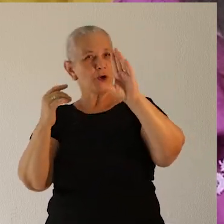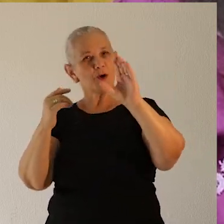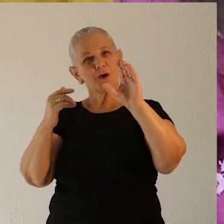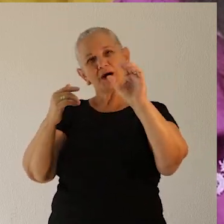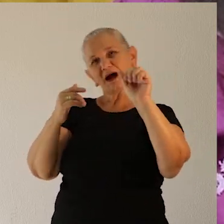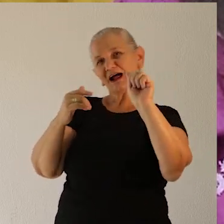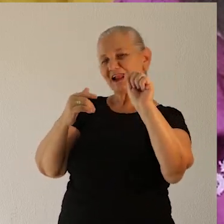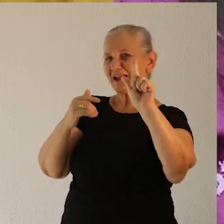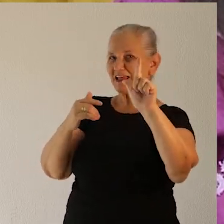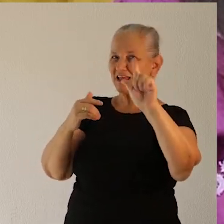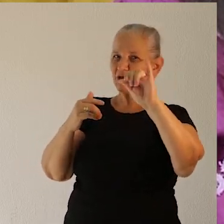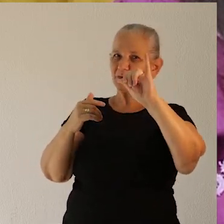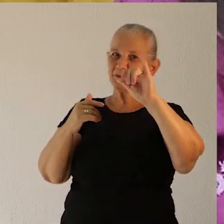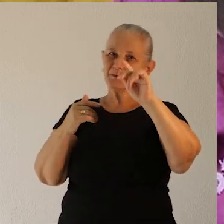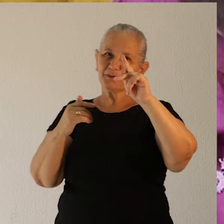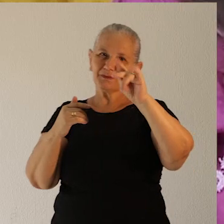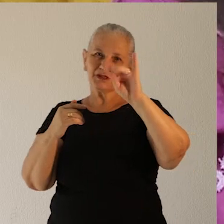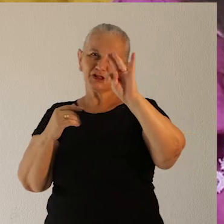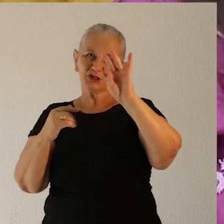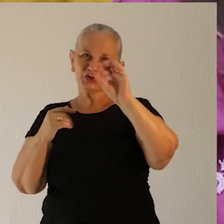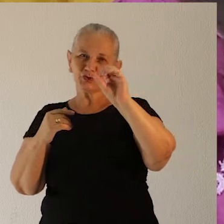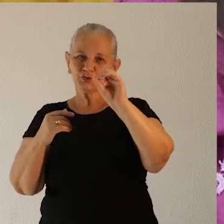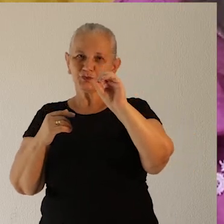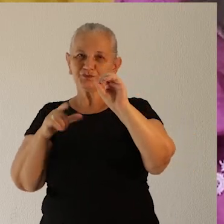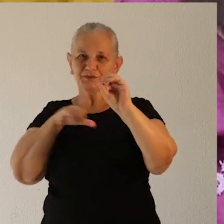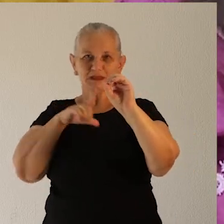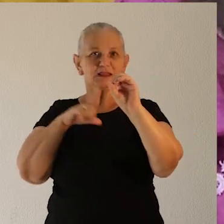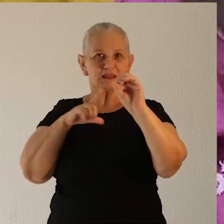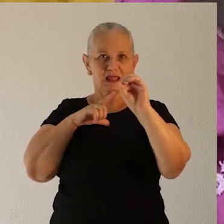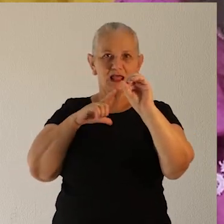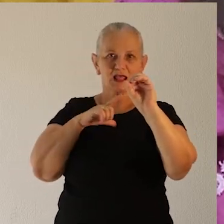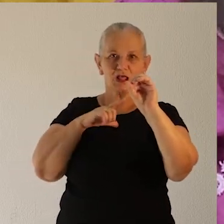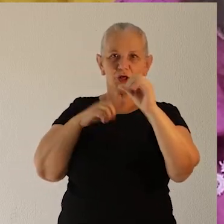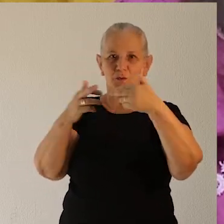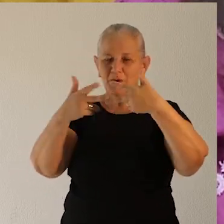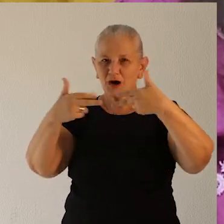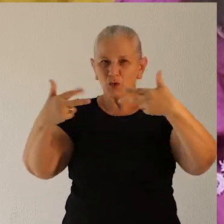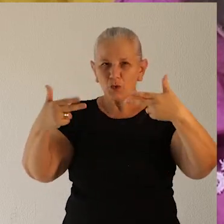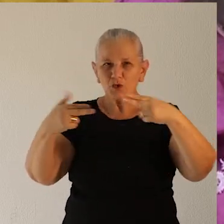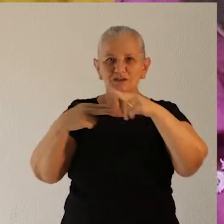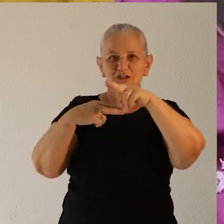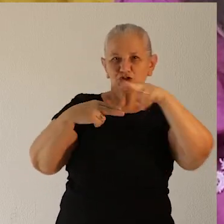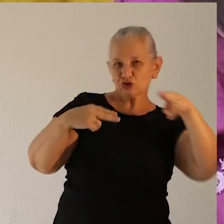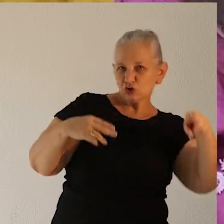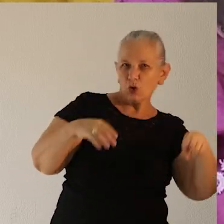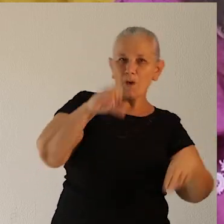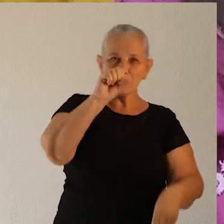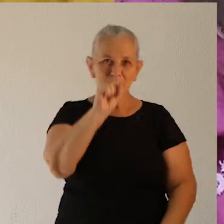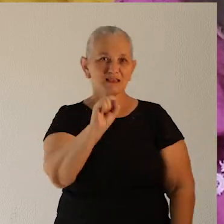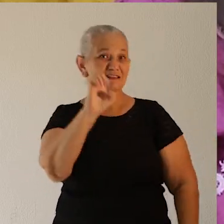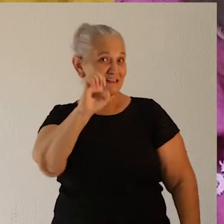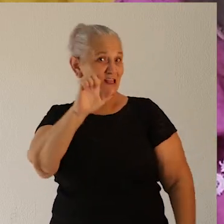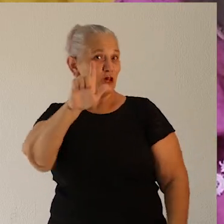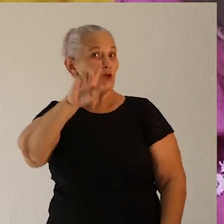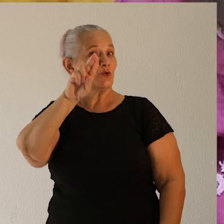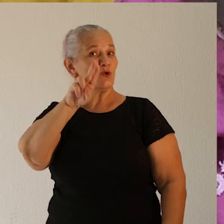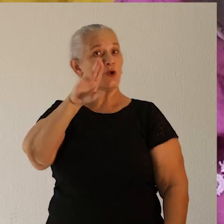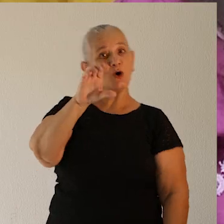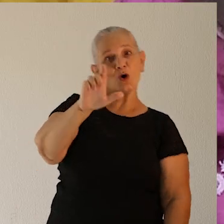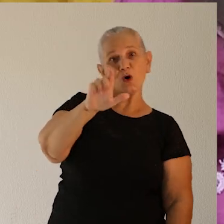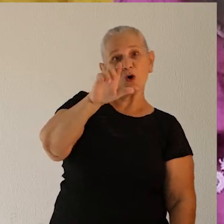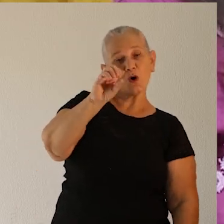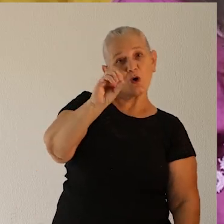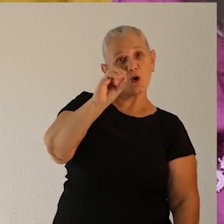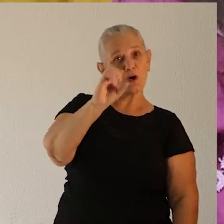Tem uma substância chamada celulose, e quando cortada vai pra